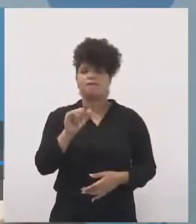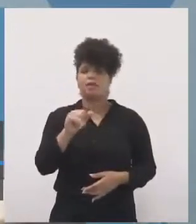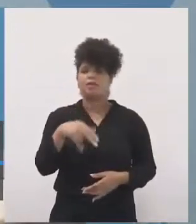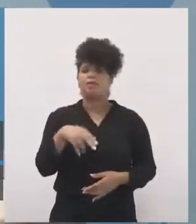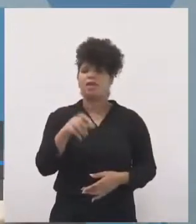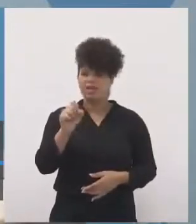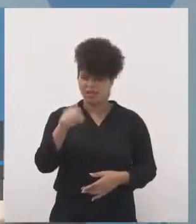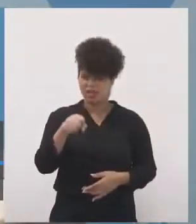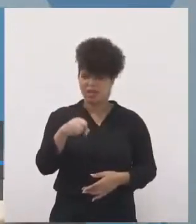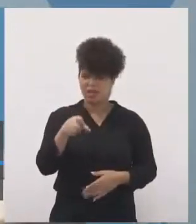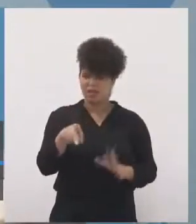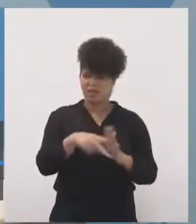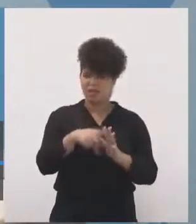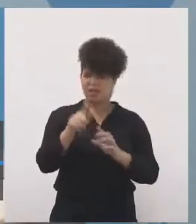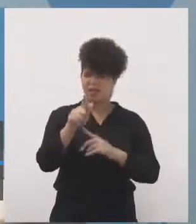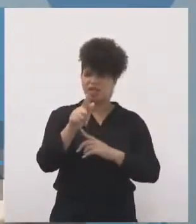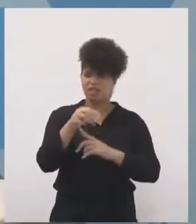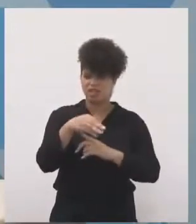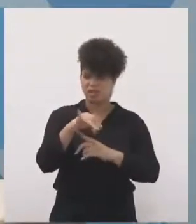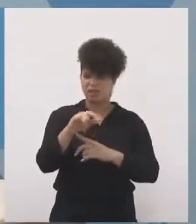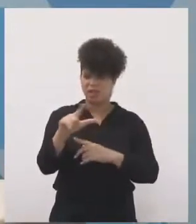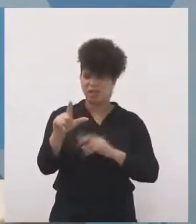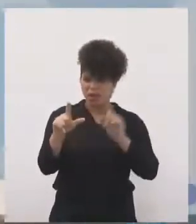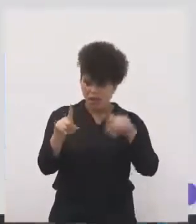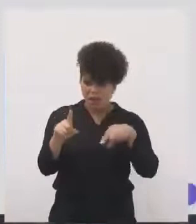Gmail. É isso mesmo, Carla?